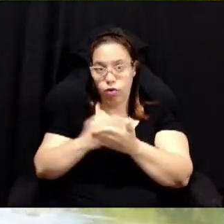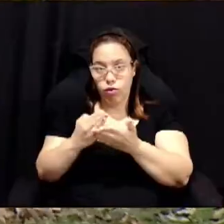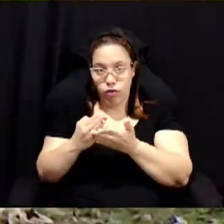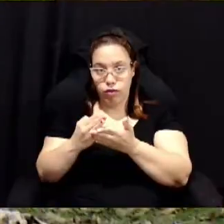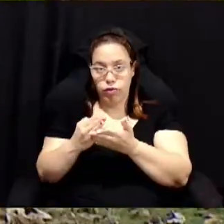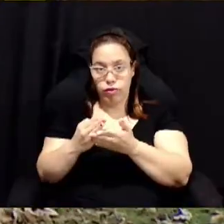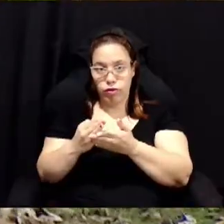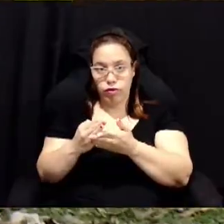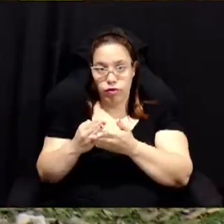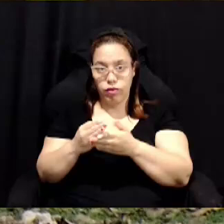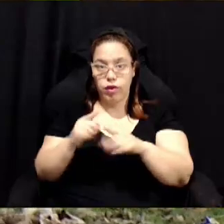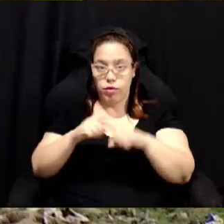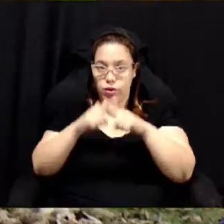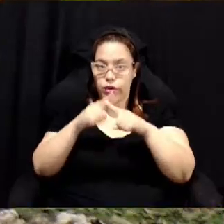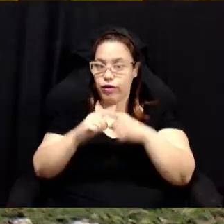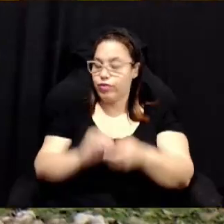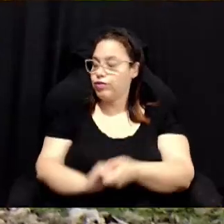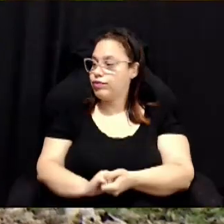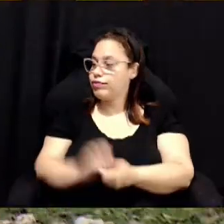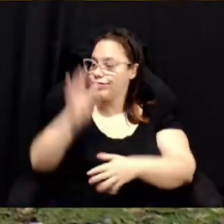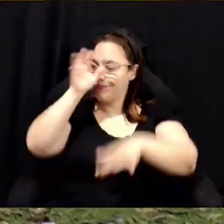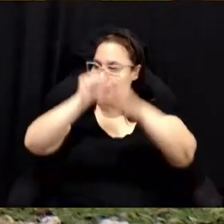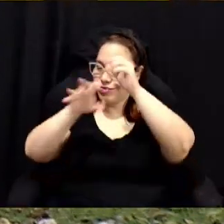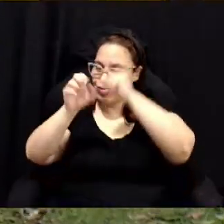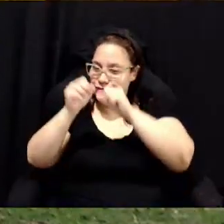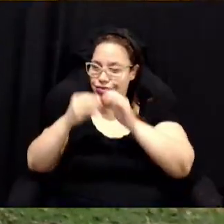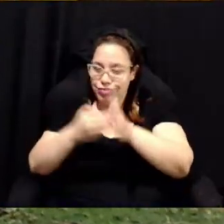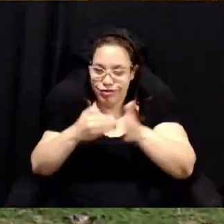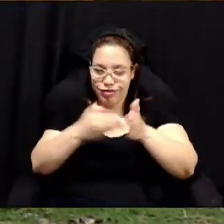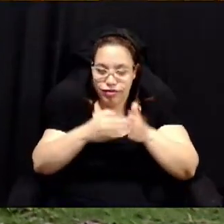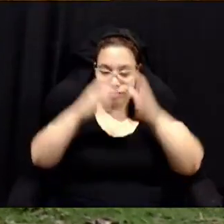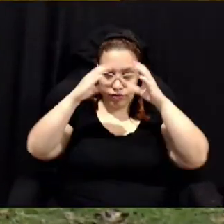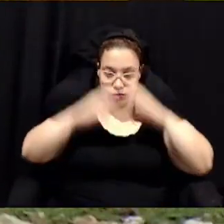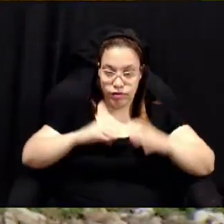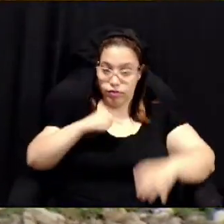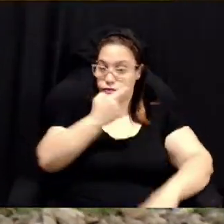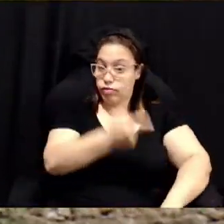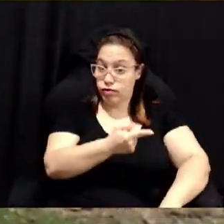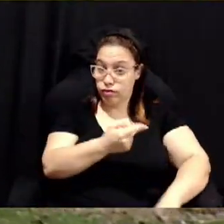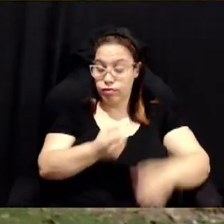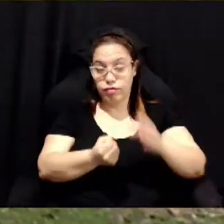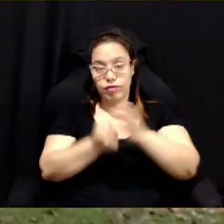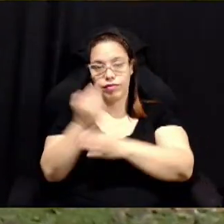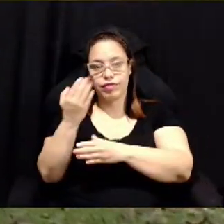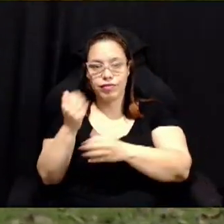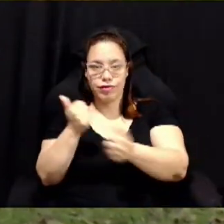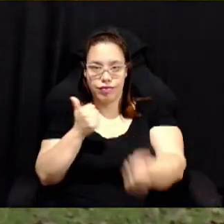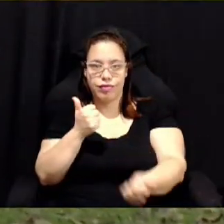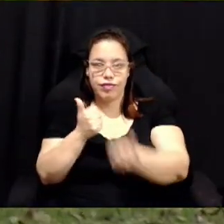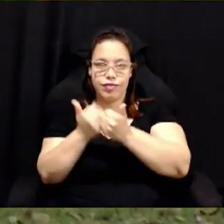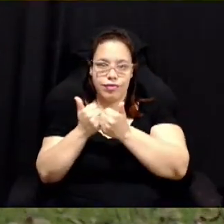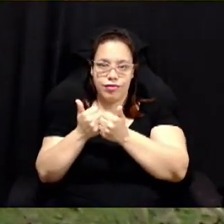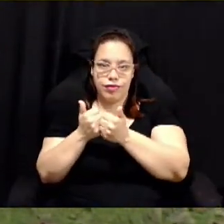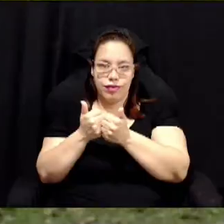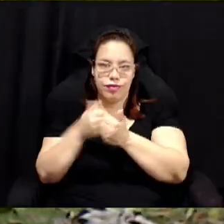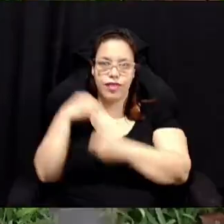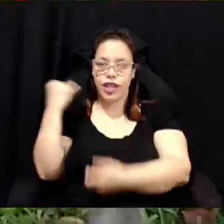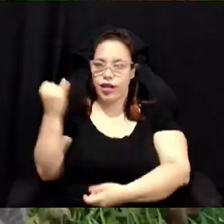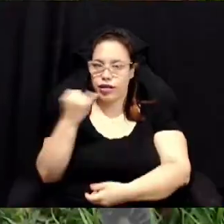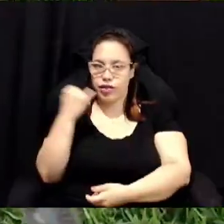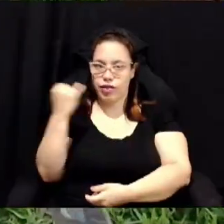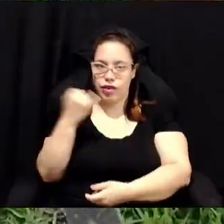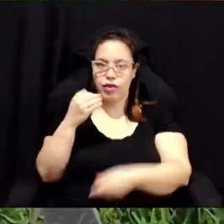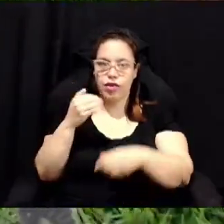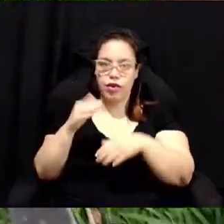provas. Aprender a respeitar o ritmo do outro e criar uma parceria é indispensável para a prática.